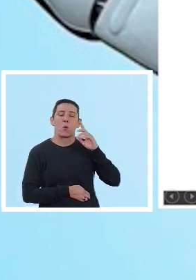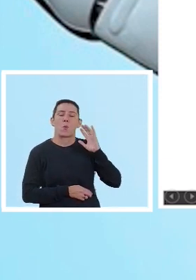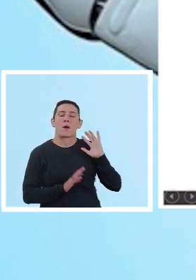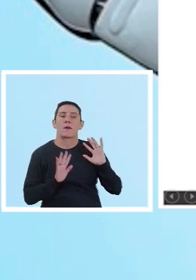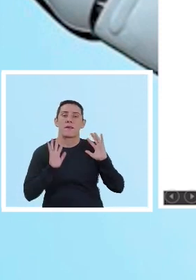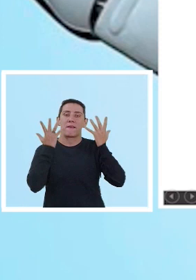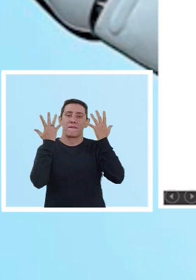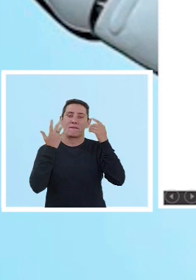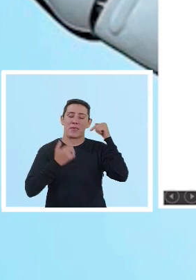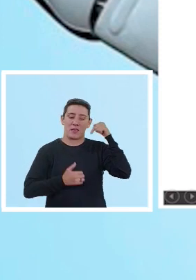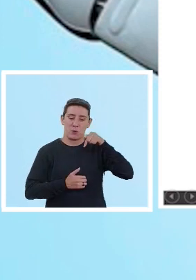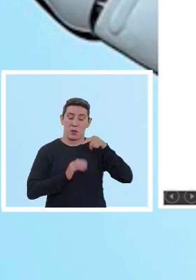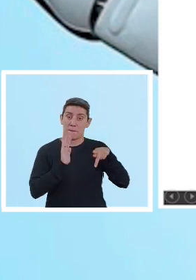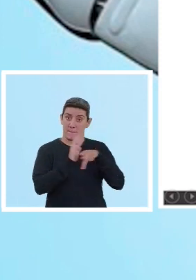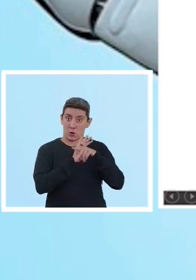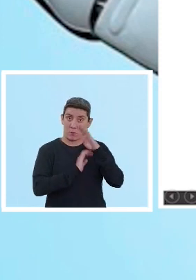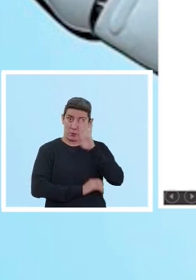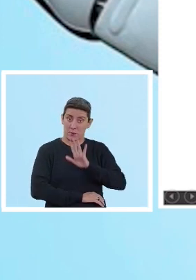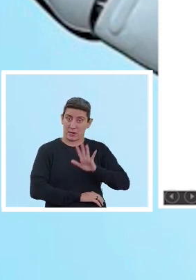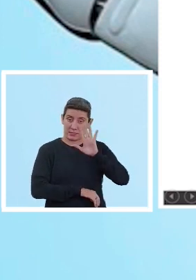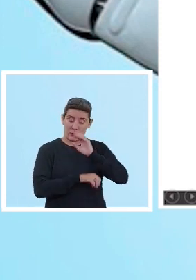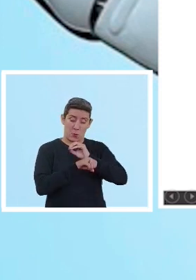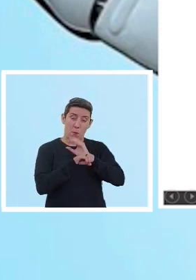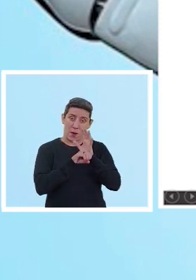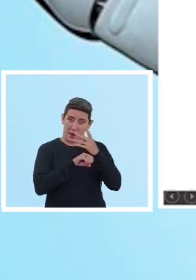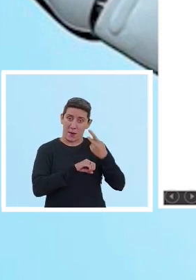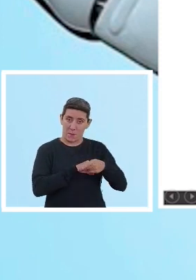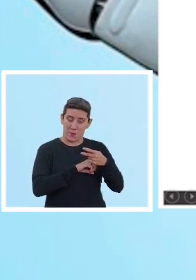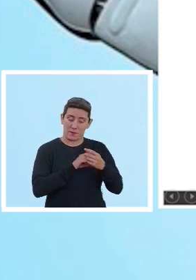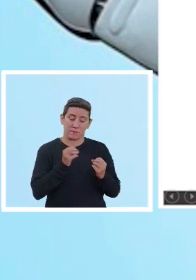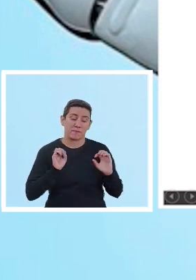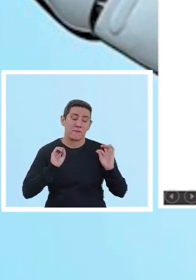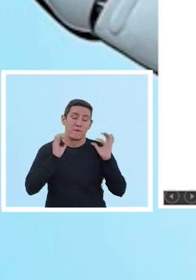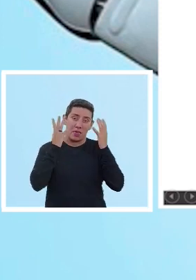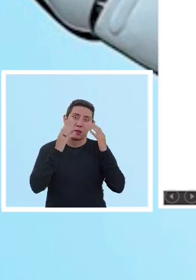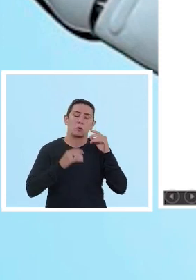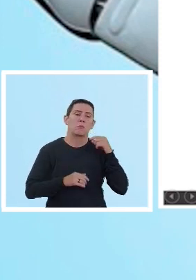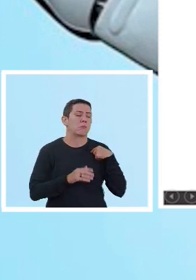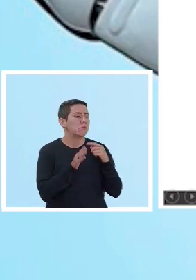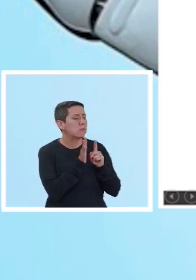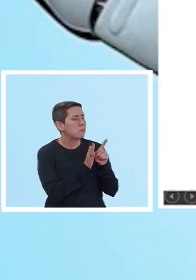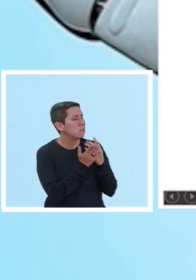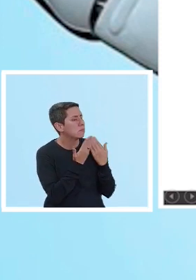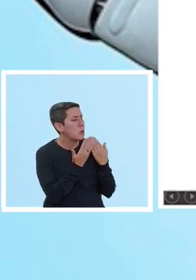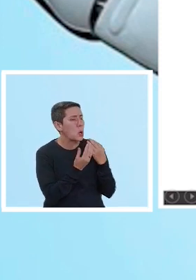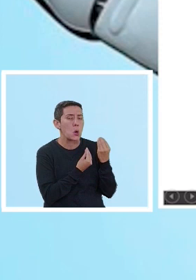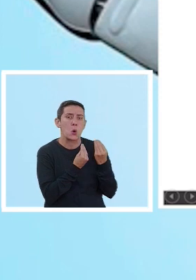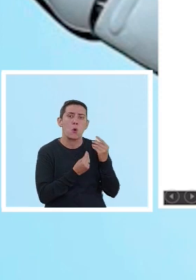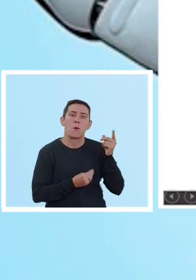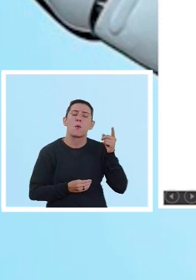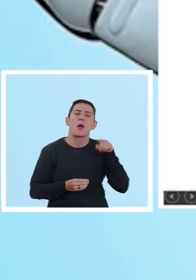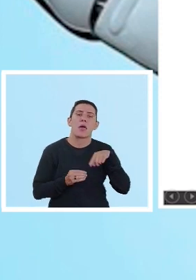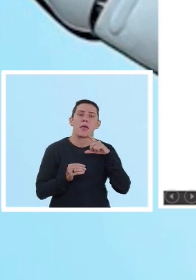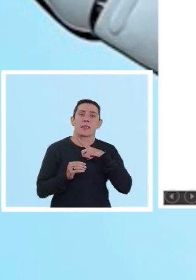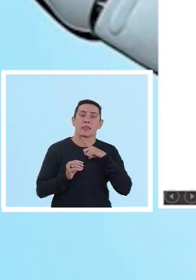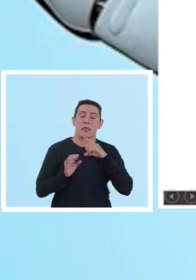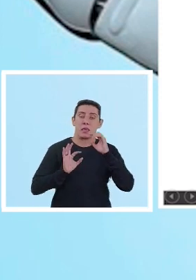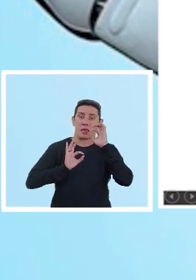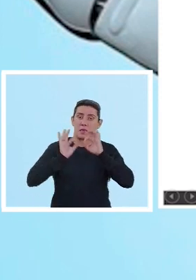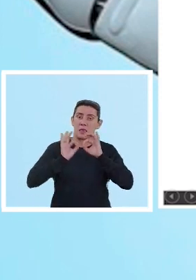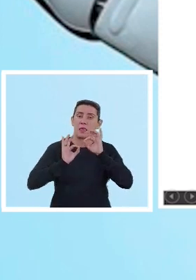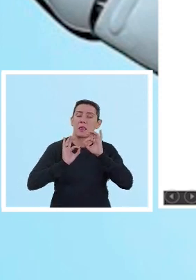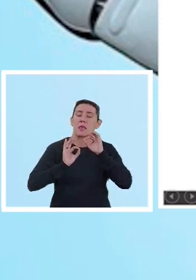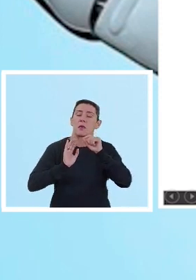pela Highway do Brasil e o projeto que eles desenvolvem é uma utilização de Inteligência Artificial de